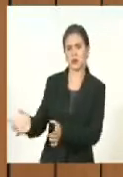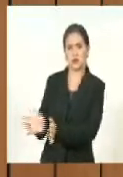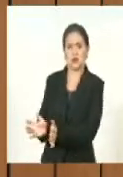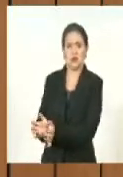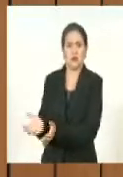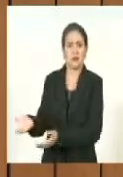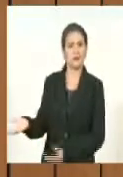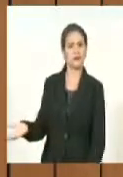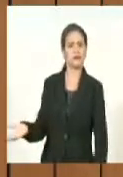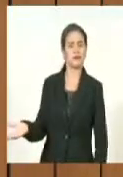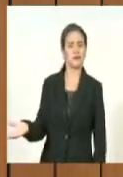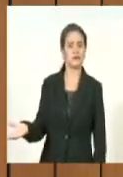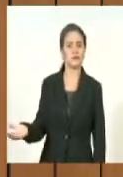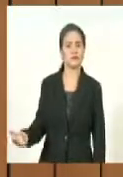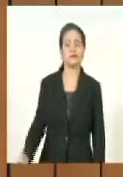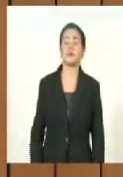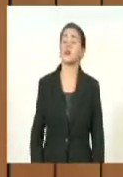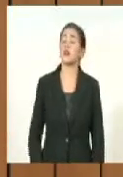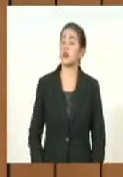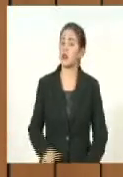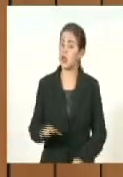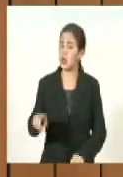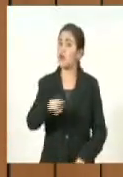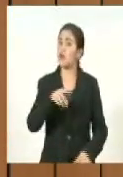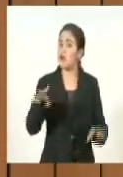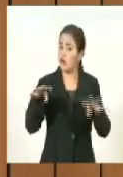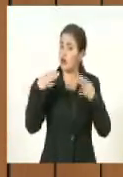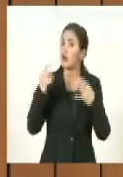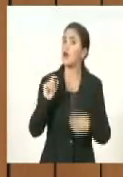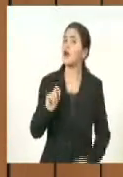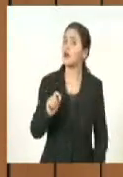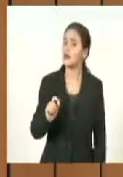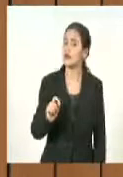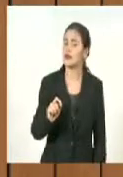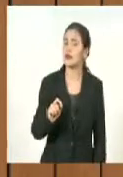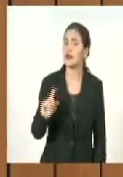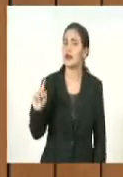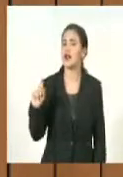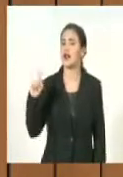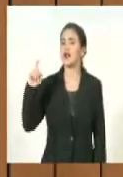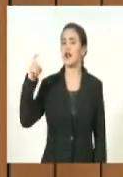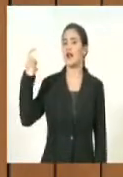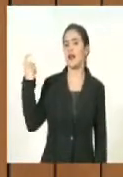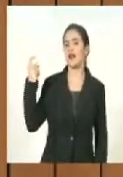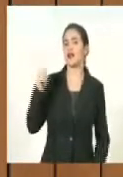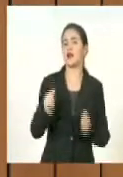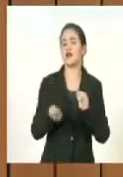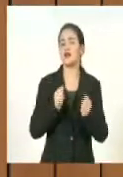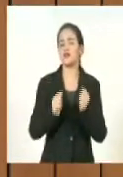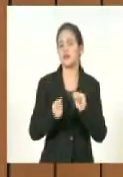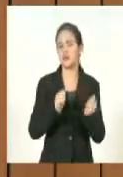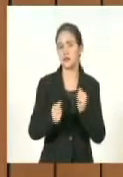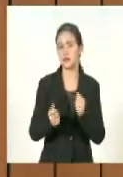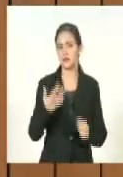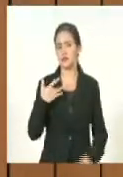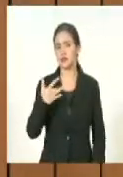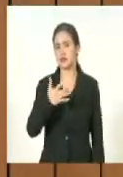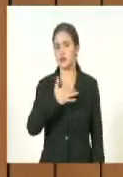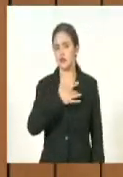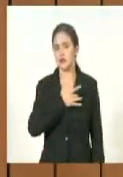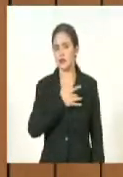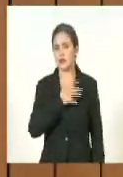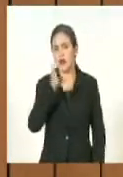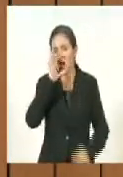os prestadores do sistema de saúde e seus ex-gestores, que são acusados como as máfias da saúde, entre